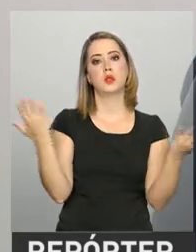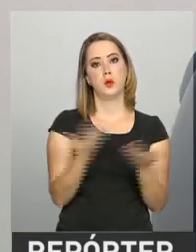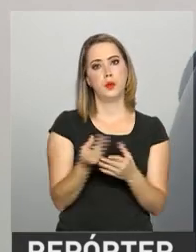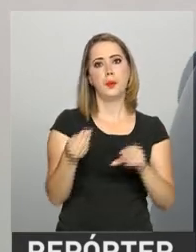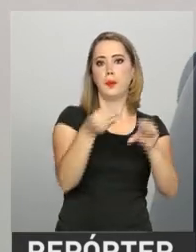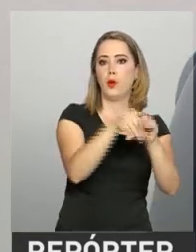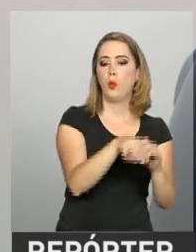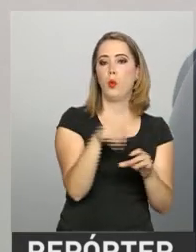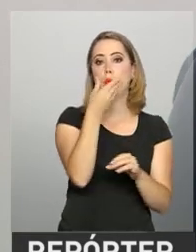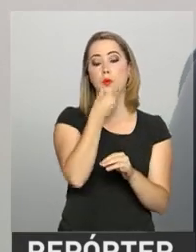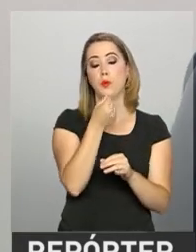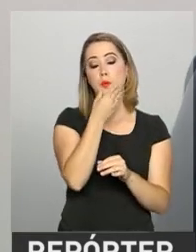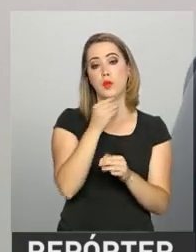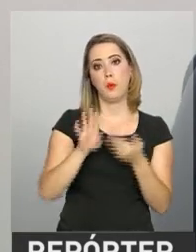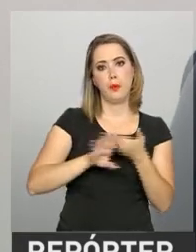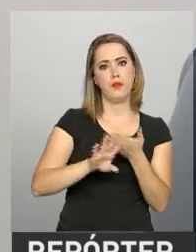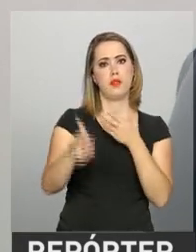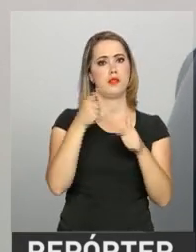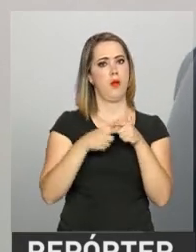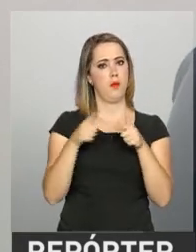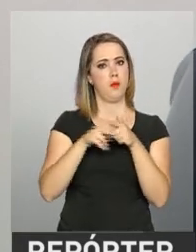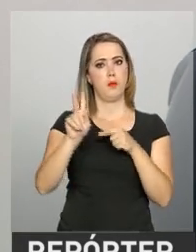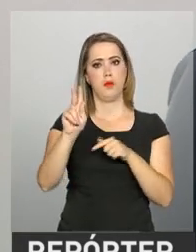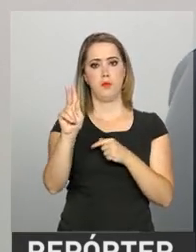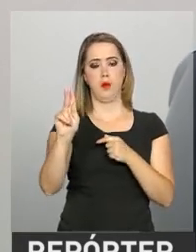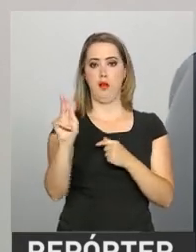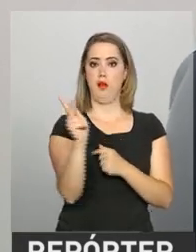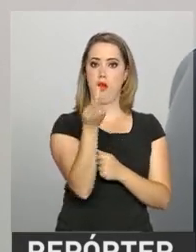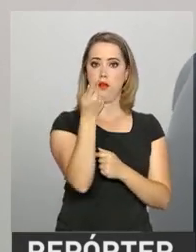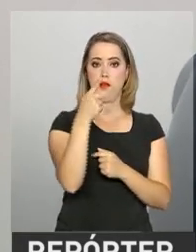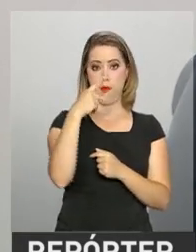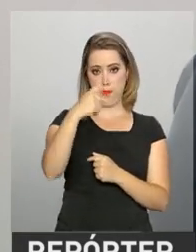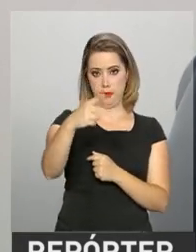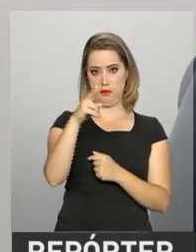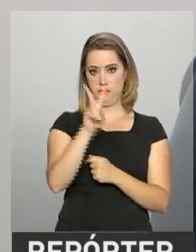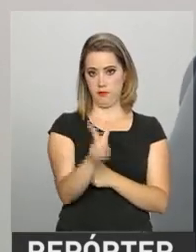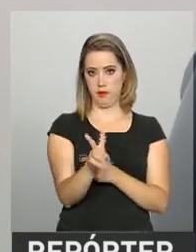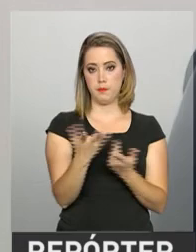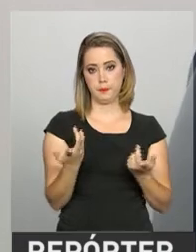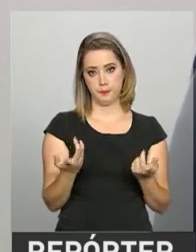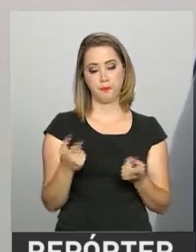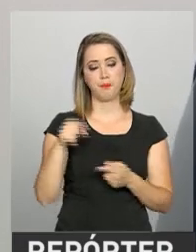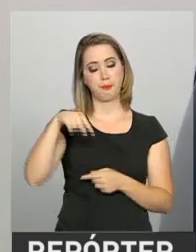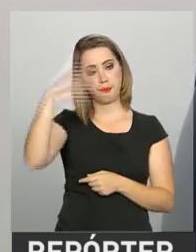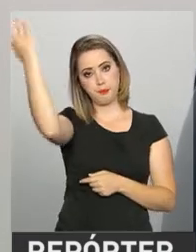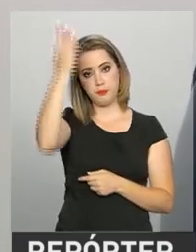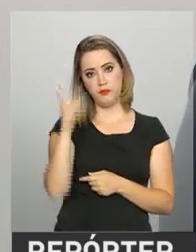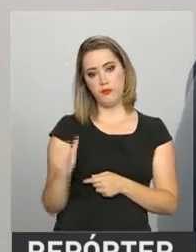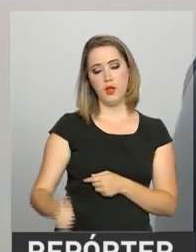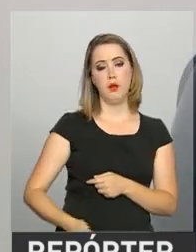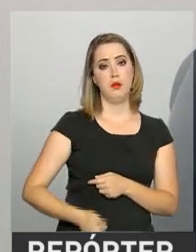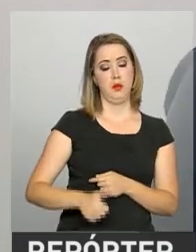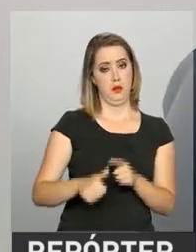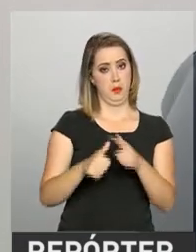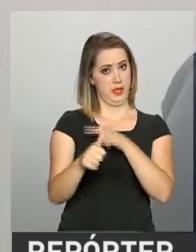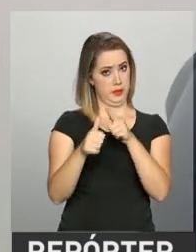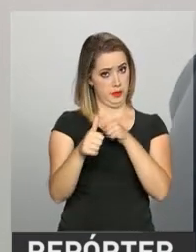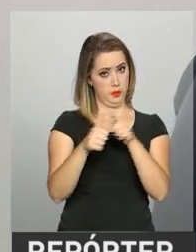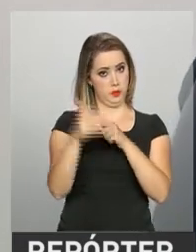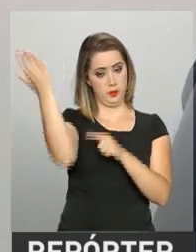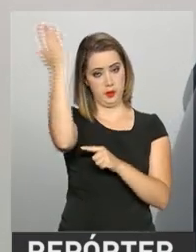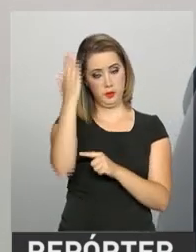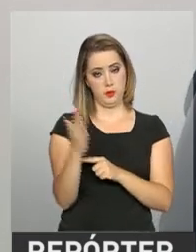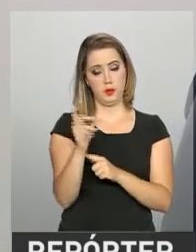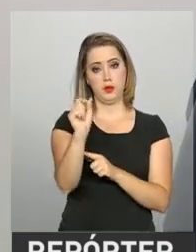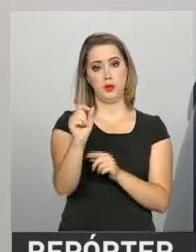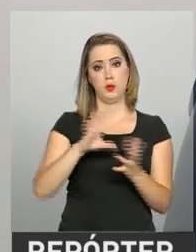na vacinação contra o papilomavírus humano, o HPV. O Brasil será o primeiro país da América do Sul e o 7º